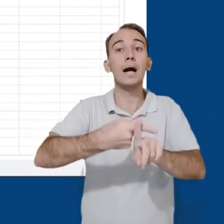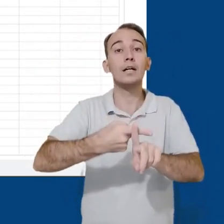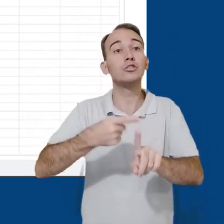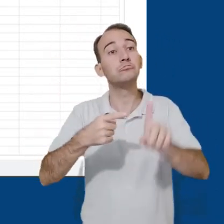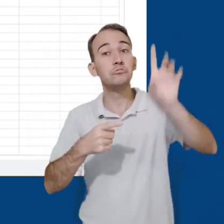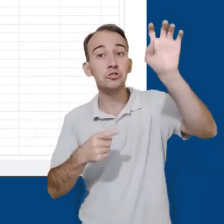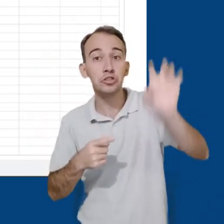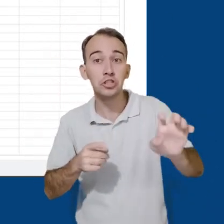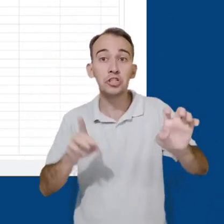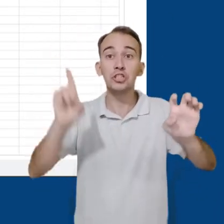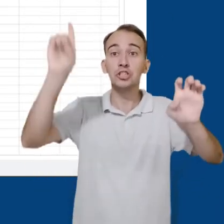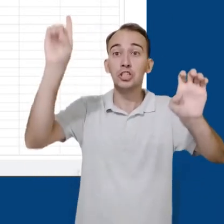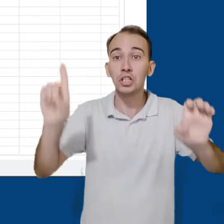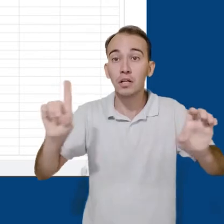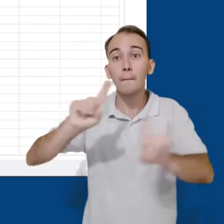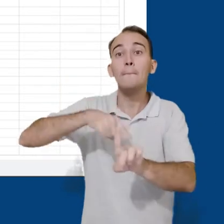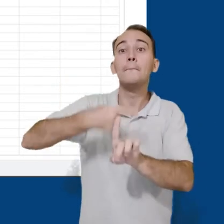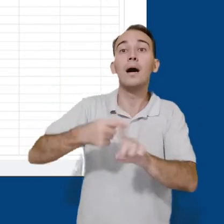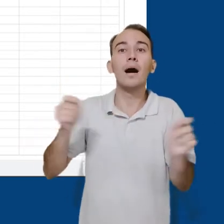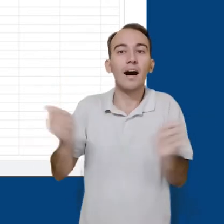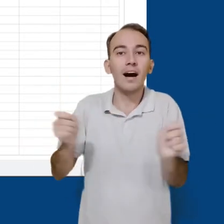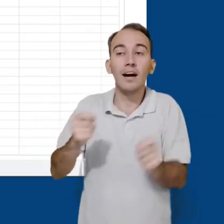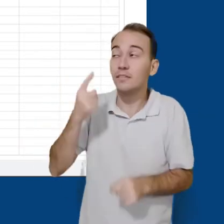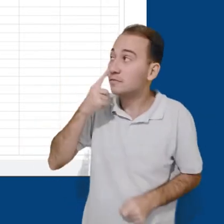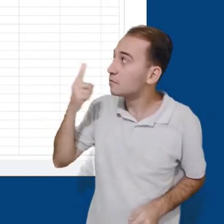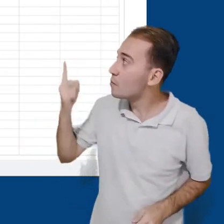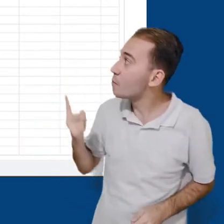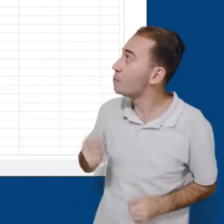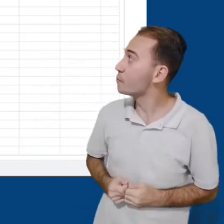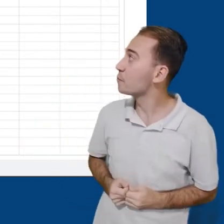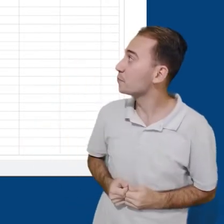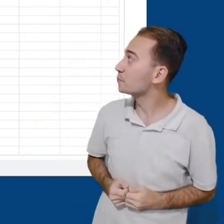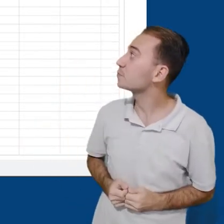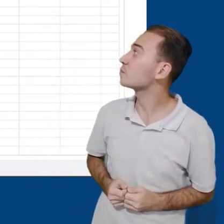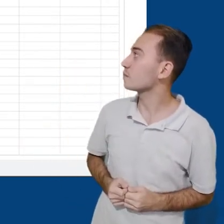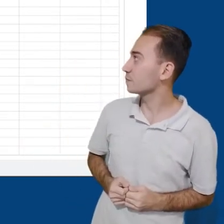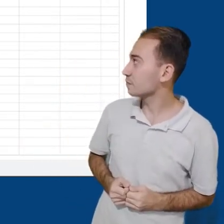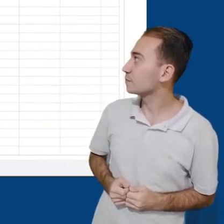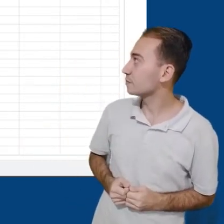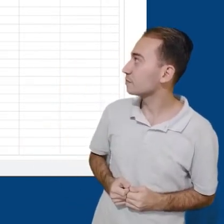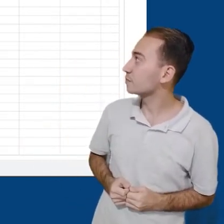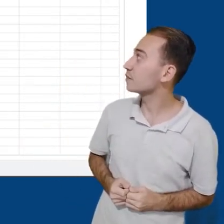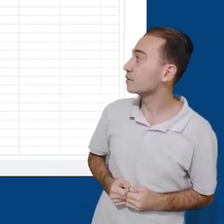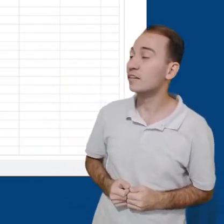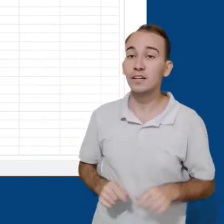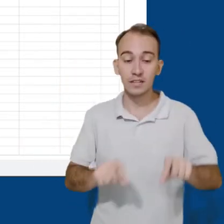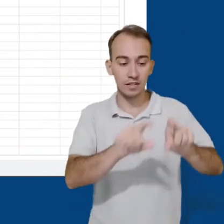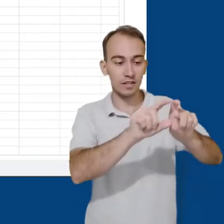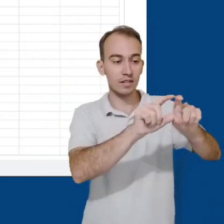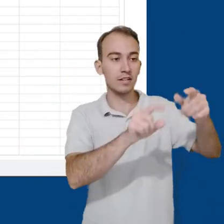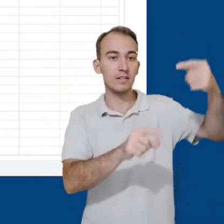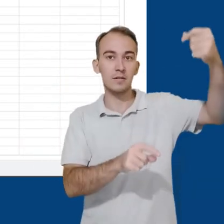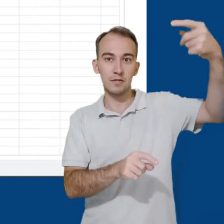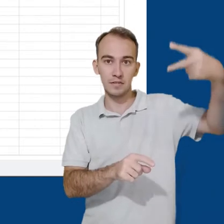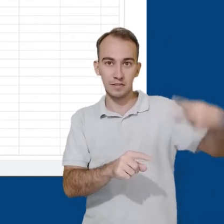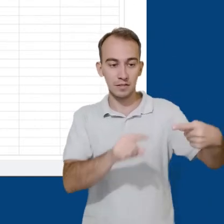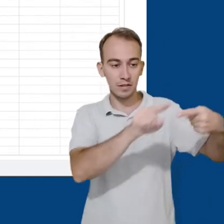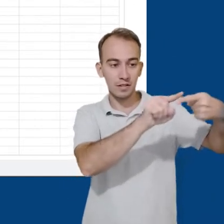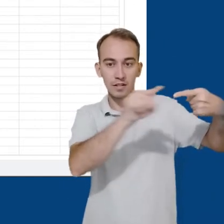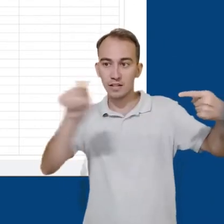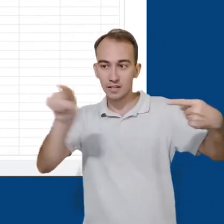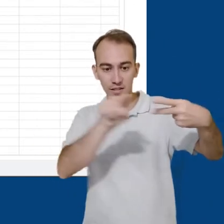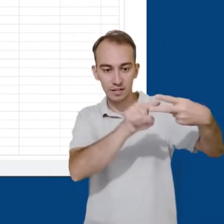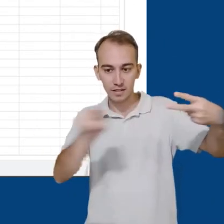excluir coluna a mesma operação se aplica as linhas mas em vez de em a esquerda ou a direita escolhemos entre criar